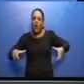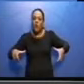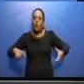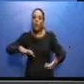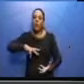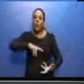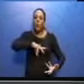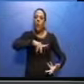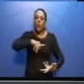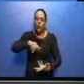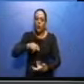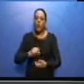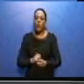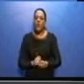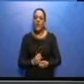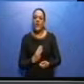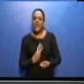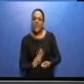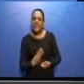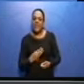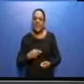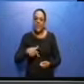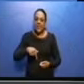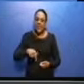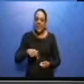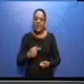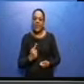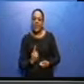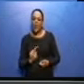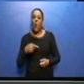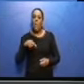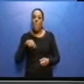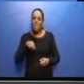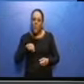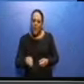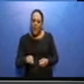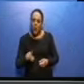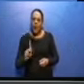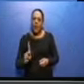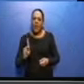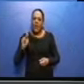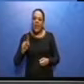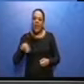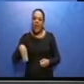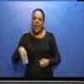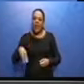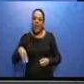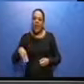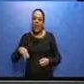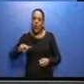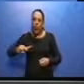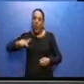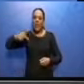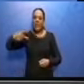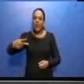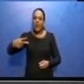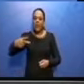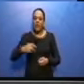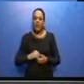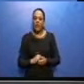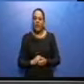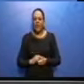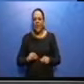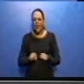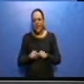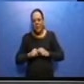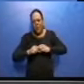mil quilômetros quadrados de área. É uma região aí, é um mar que tem também aí 1.200 quilômetros de